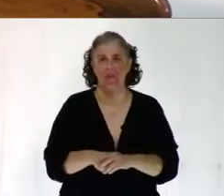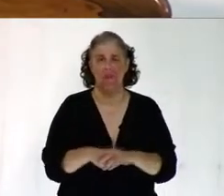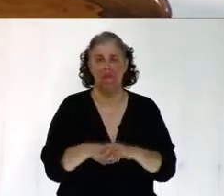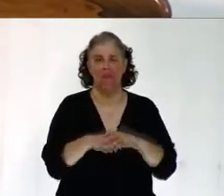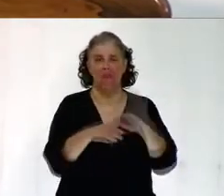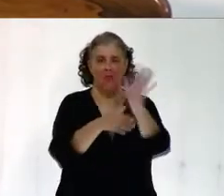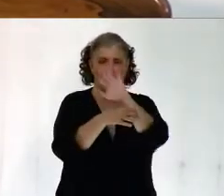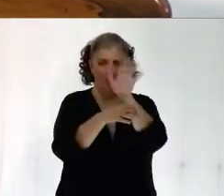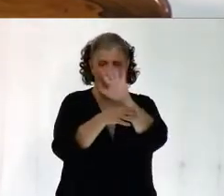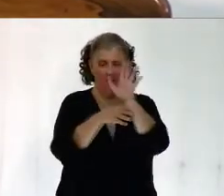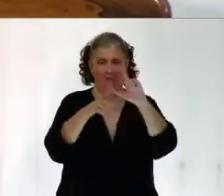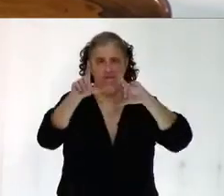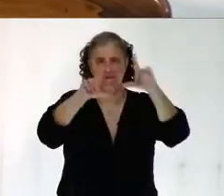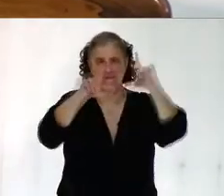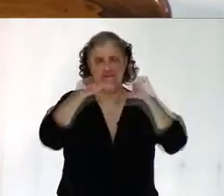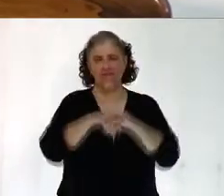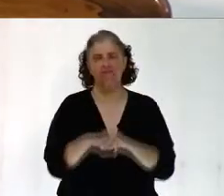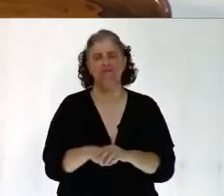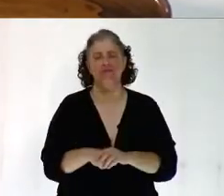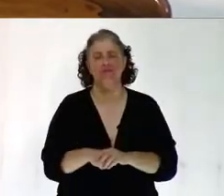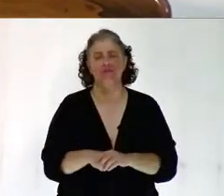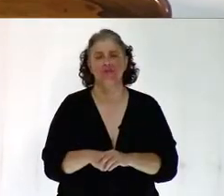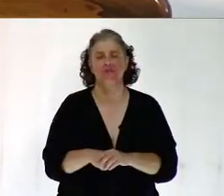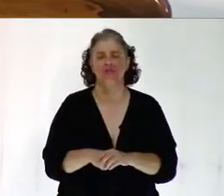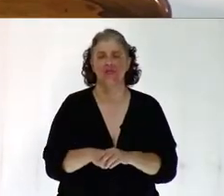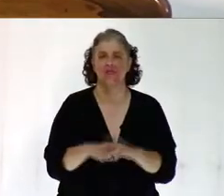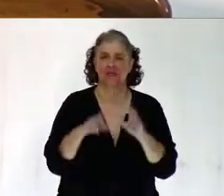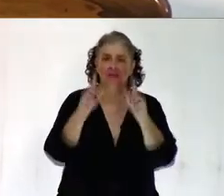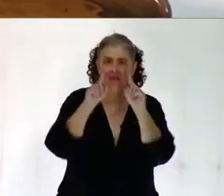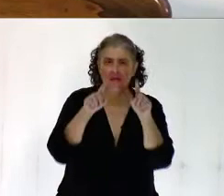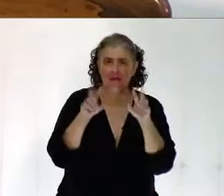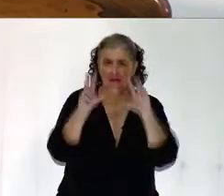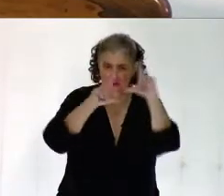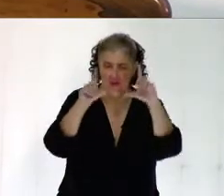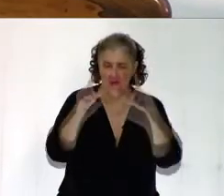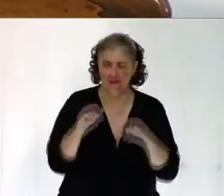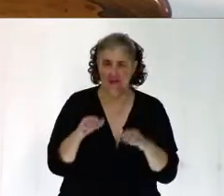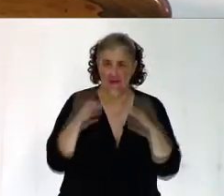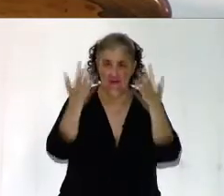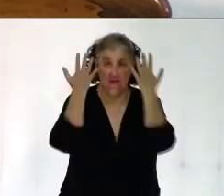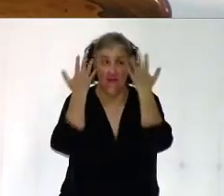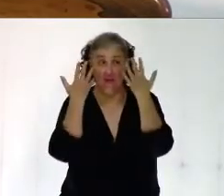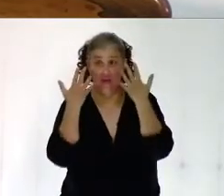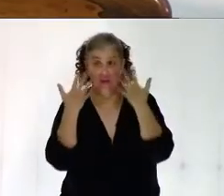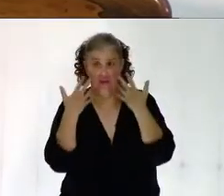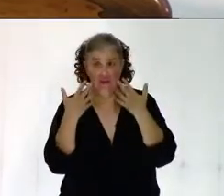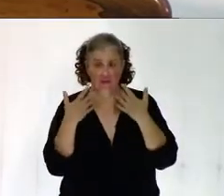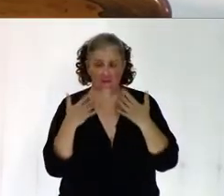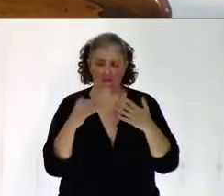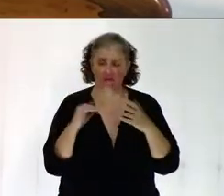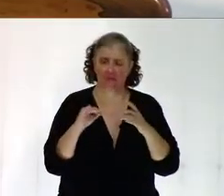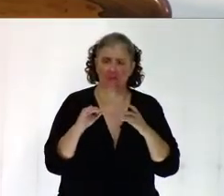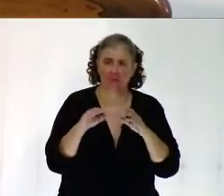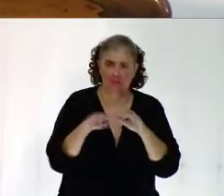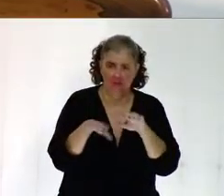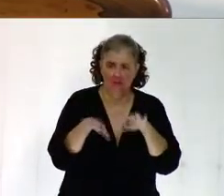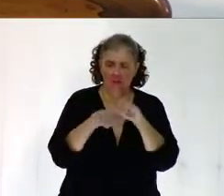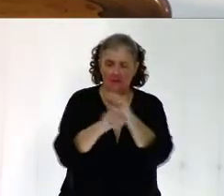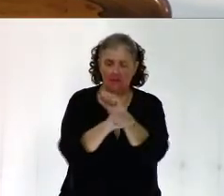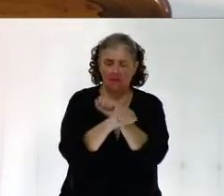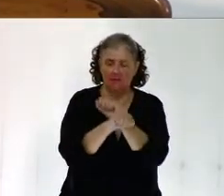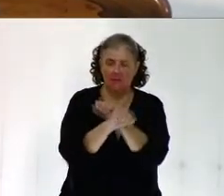em que predadores esperam de maneira perspicaz o momento